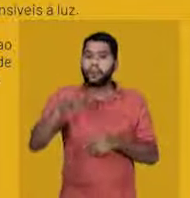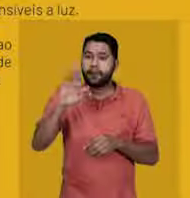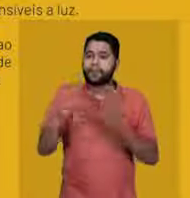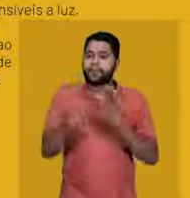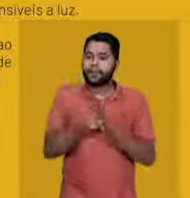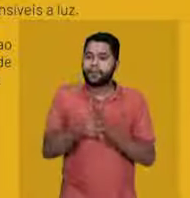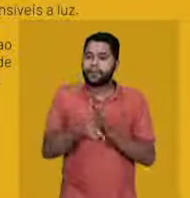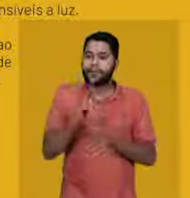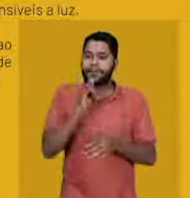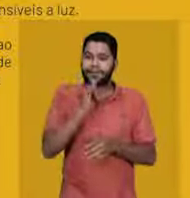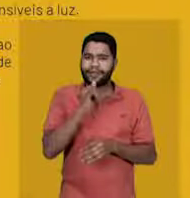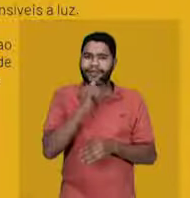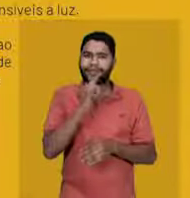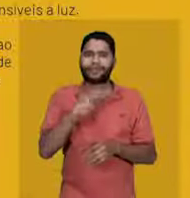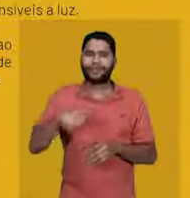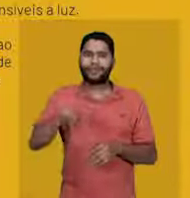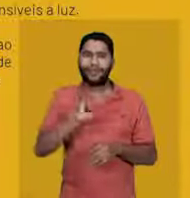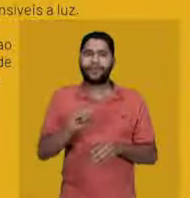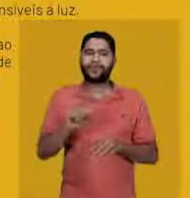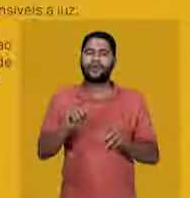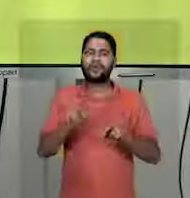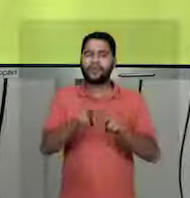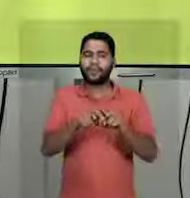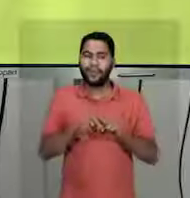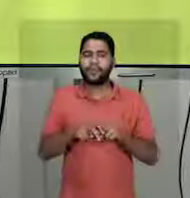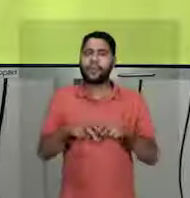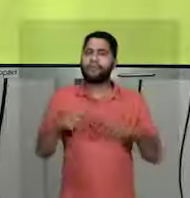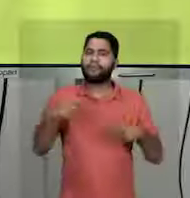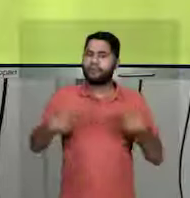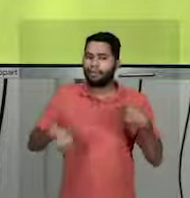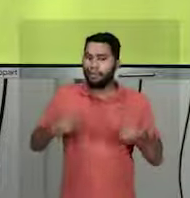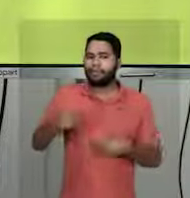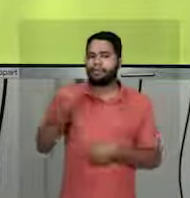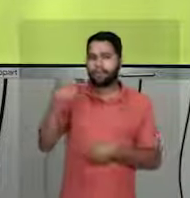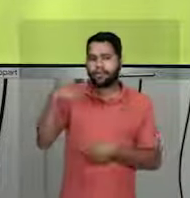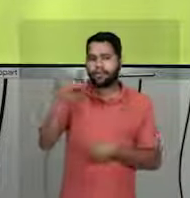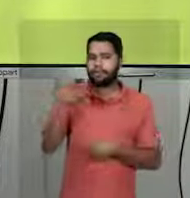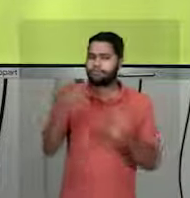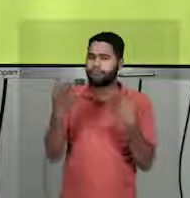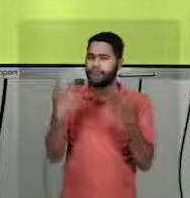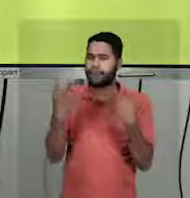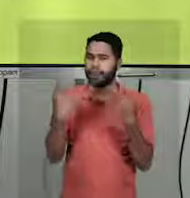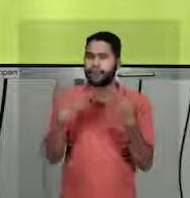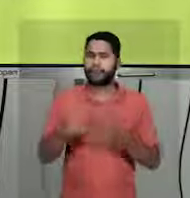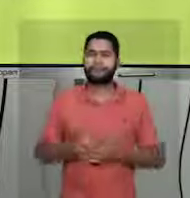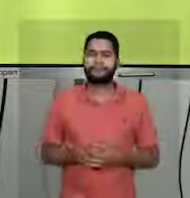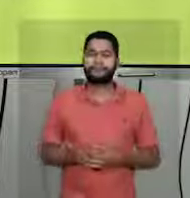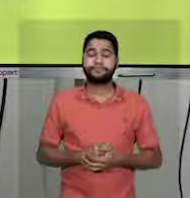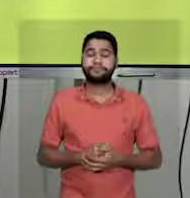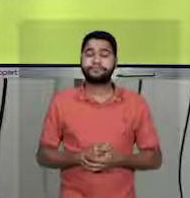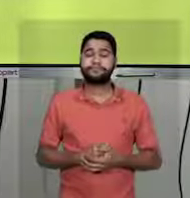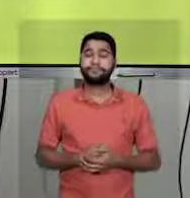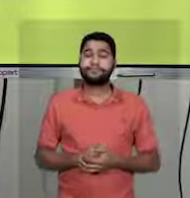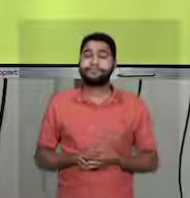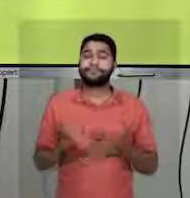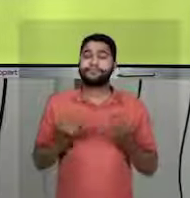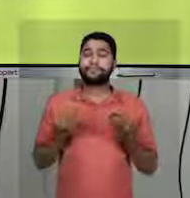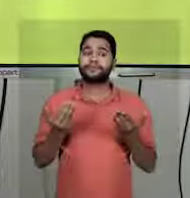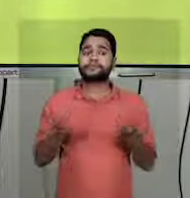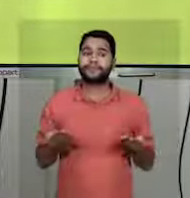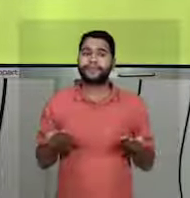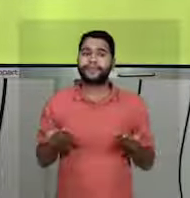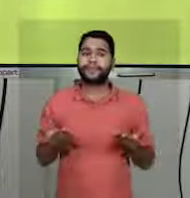todo o nosso organismo, por causa desse sistema, né, que nós estamos conversando. Então, gente, como ele